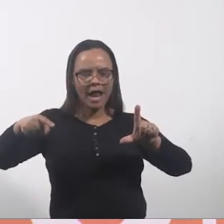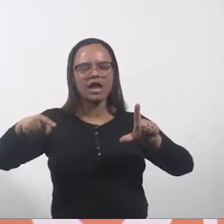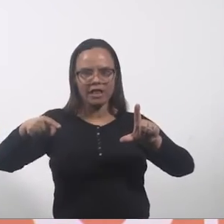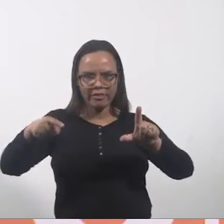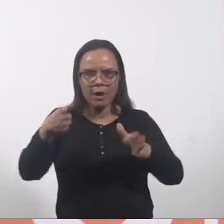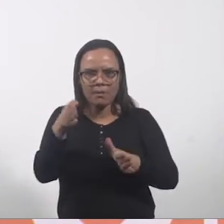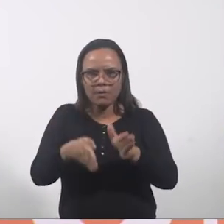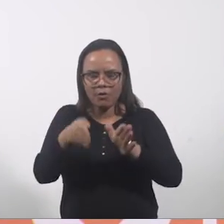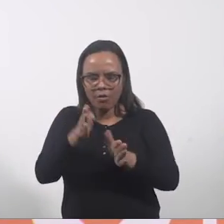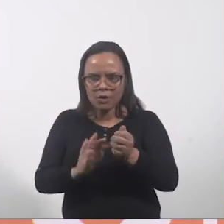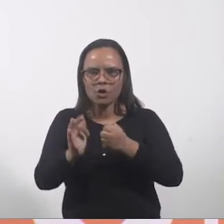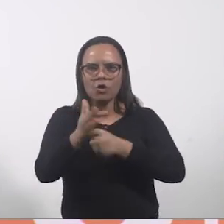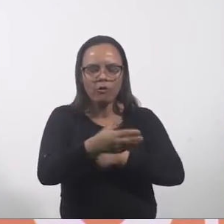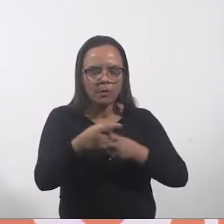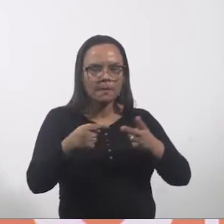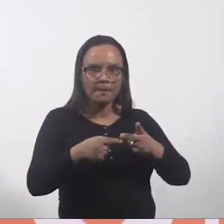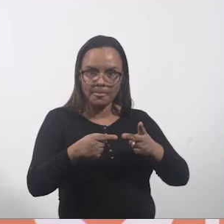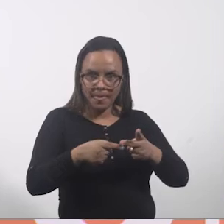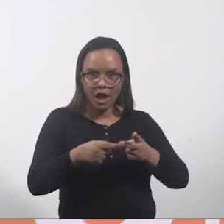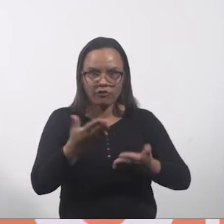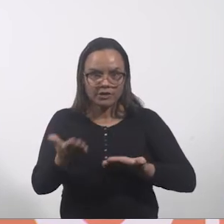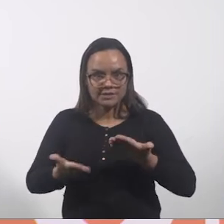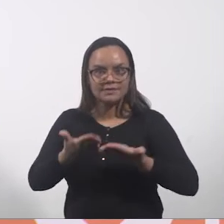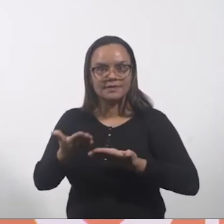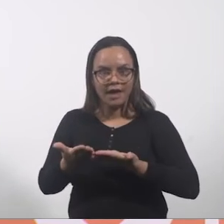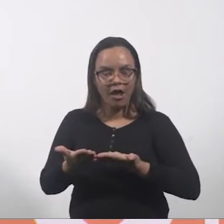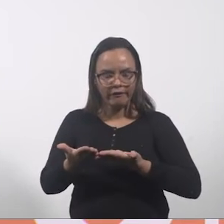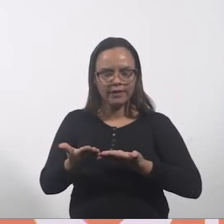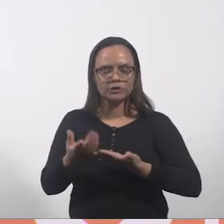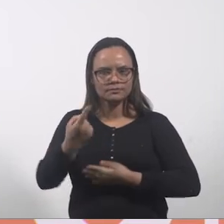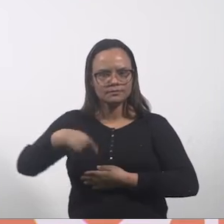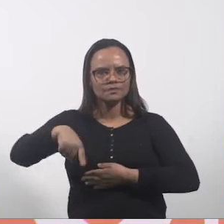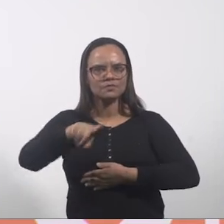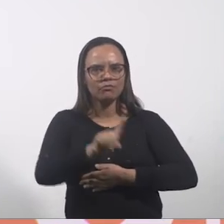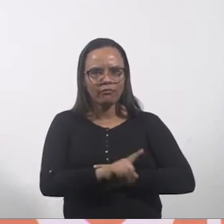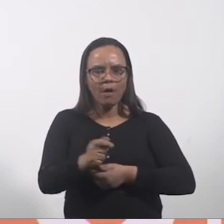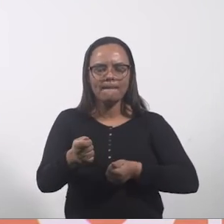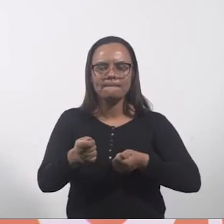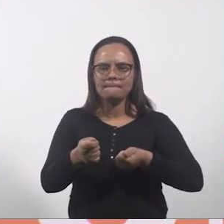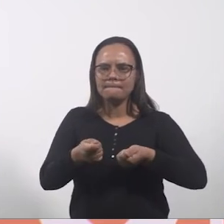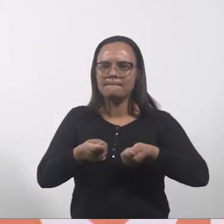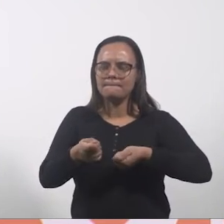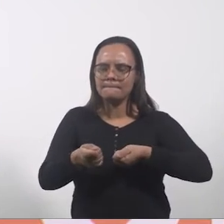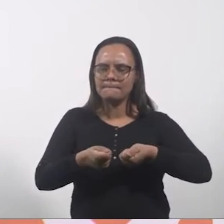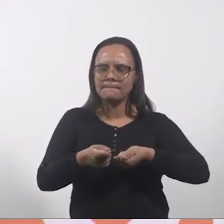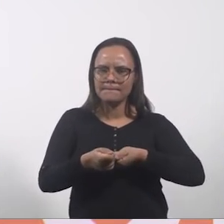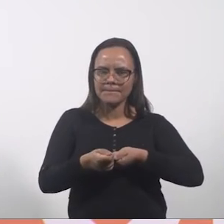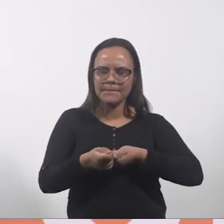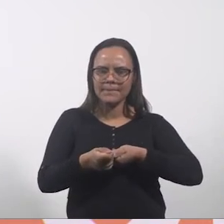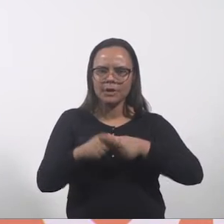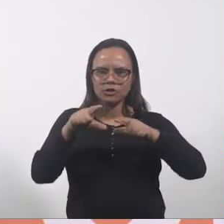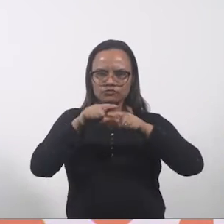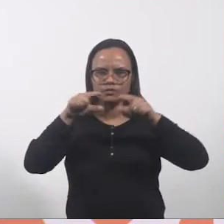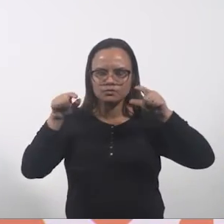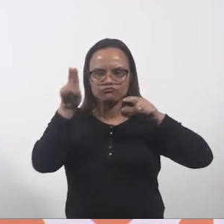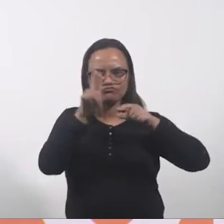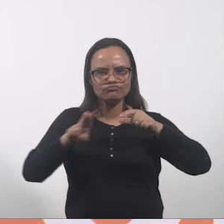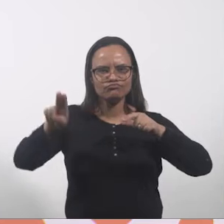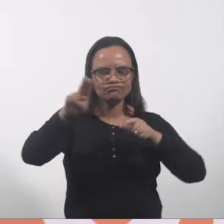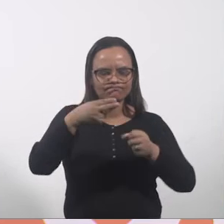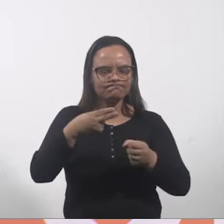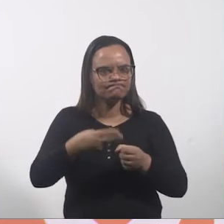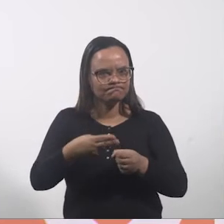da pandemia, quer sejam os indicadores da assistência, nós mantemos a utilização da máscara no município de São